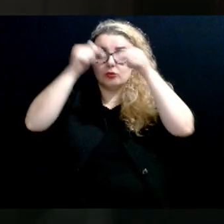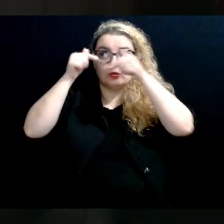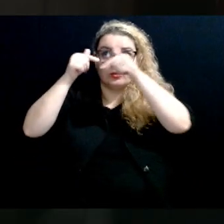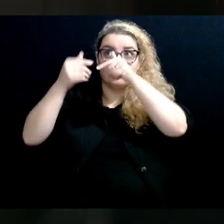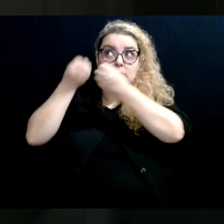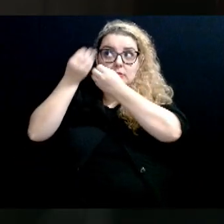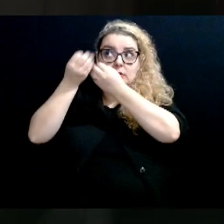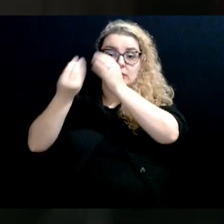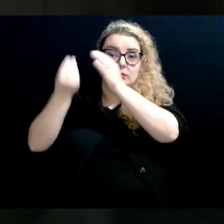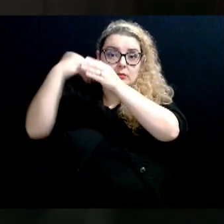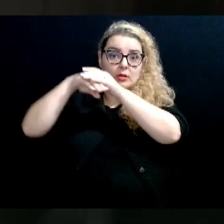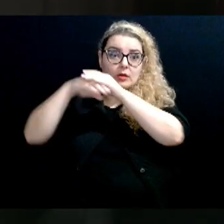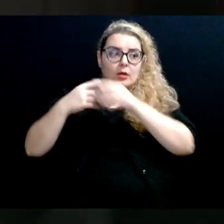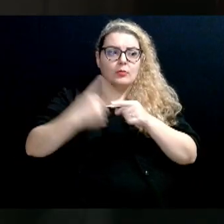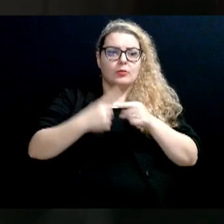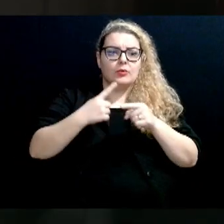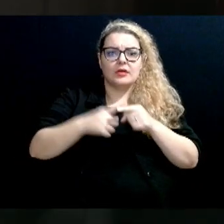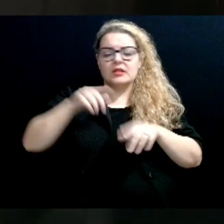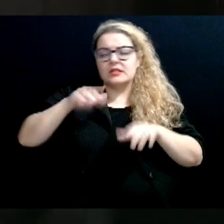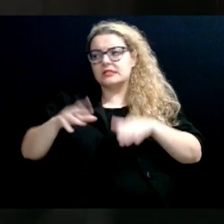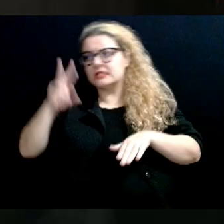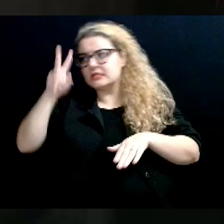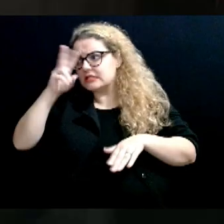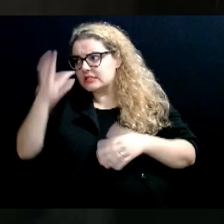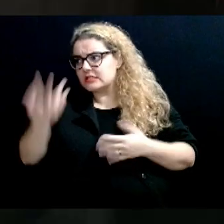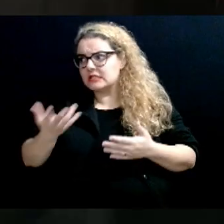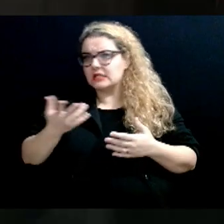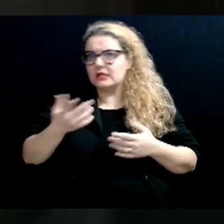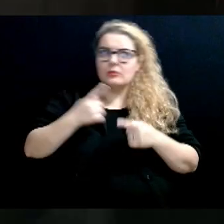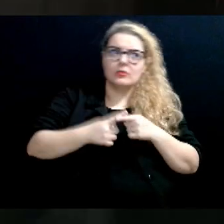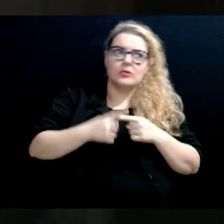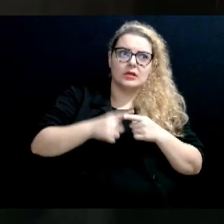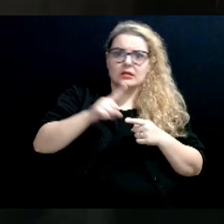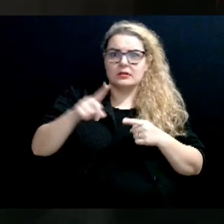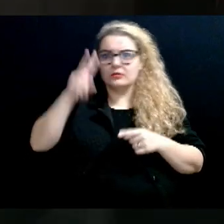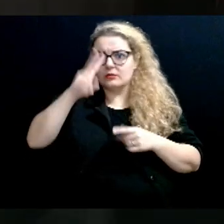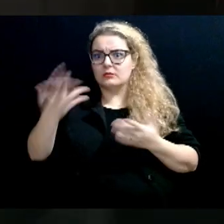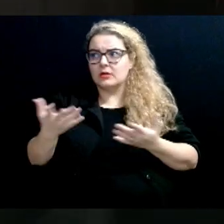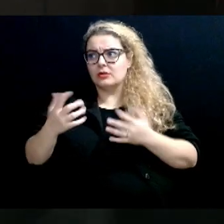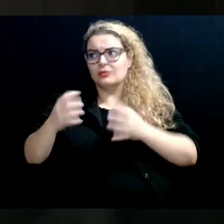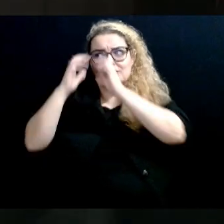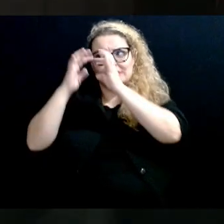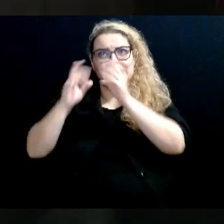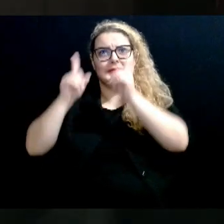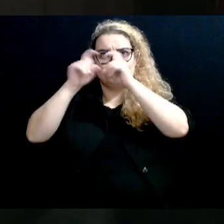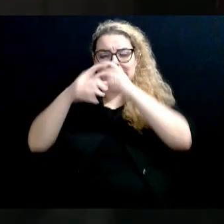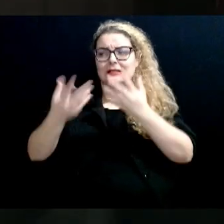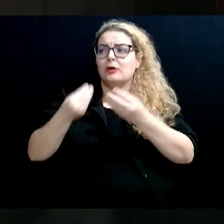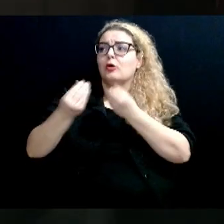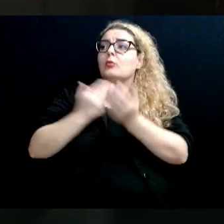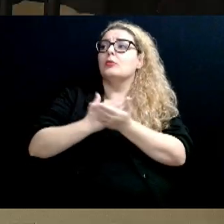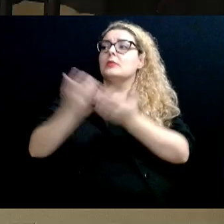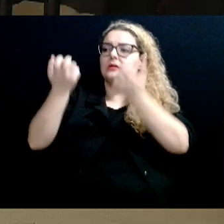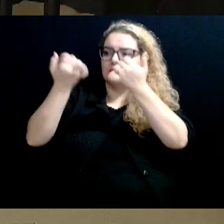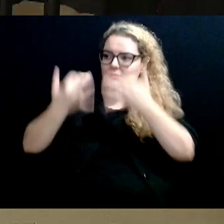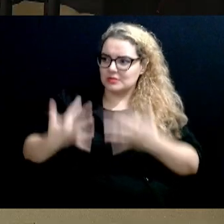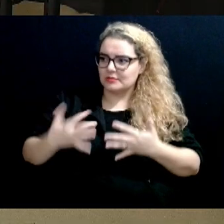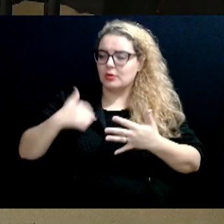não lembra. O nosso cérebro é muito complexo. Por onde que você começaria a explicar para a gente como funciona o nosso sistema